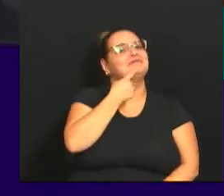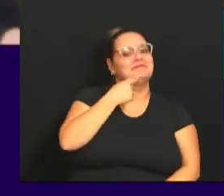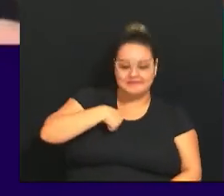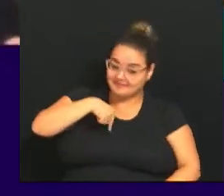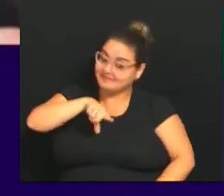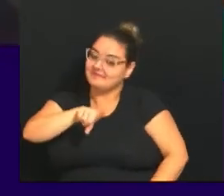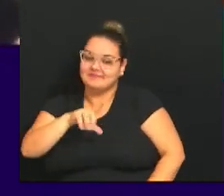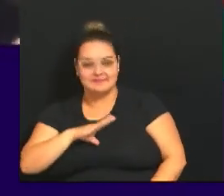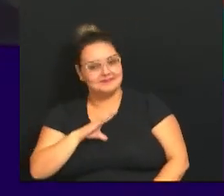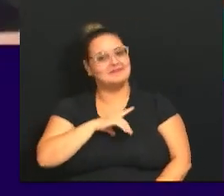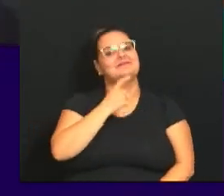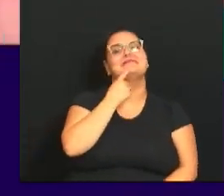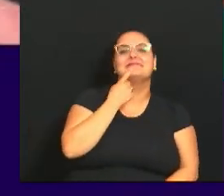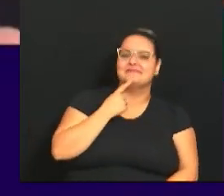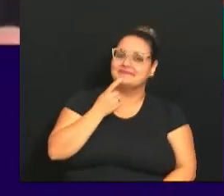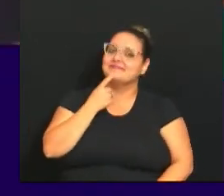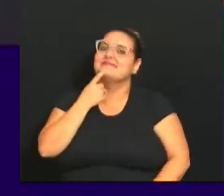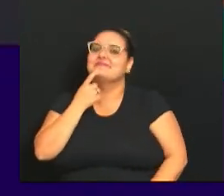Campinas.